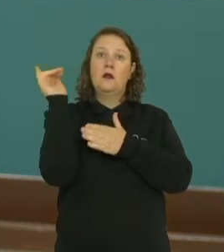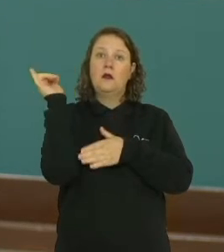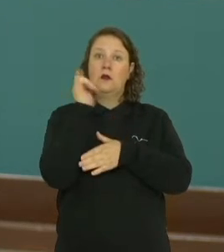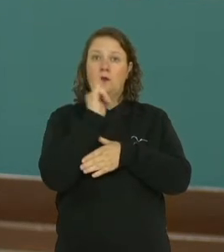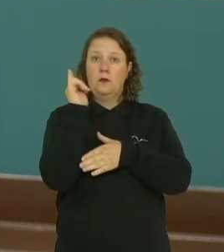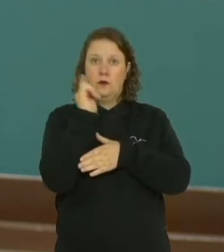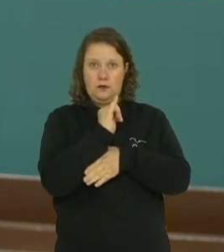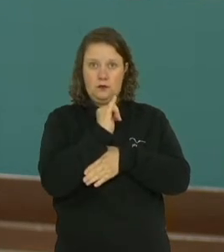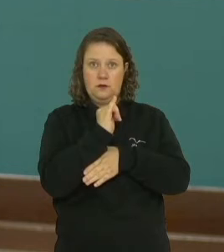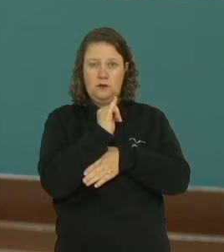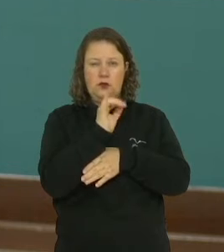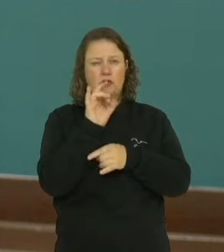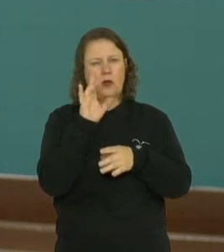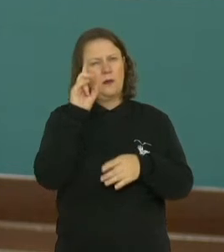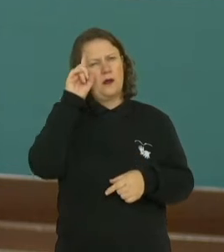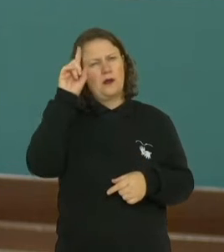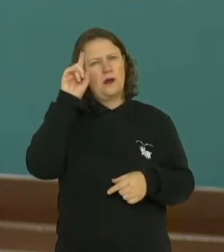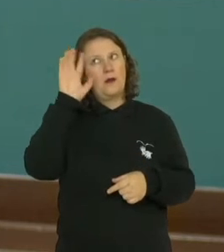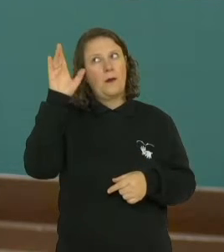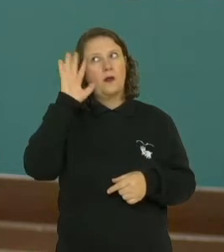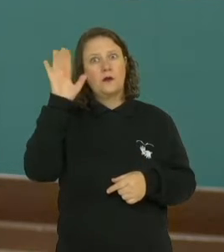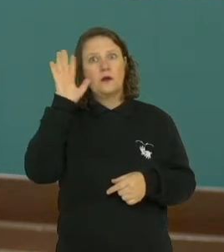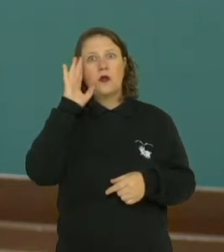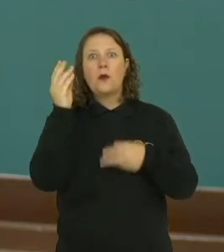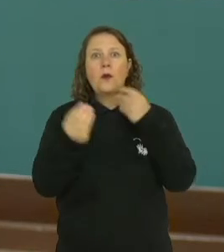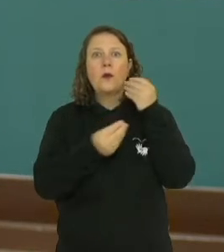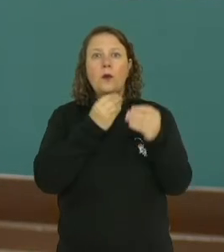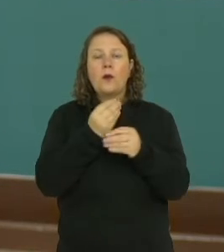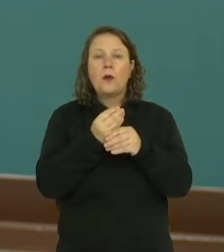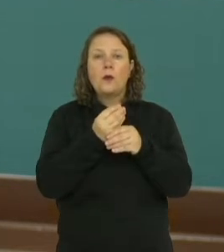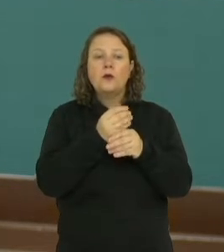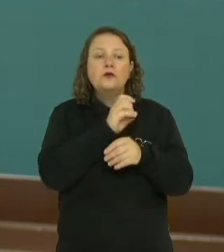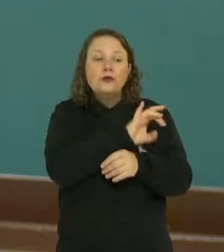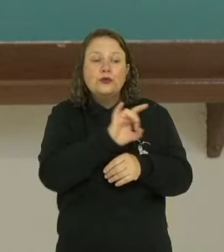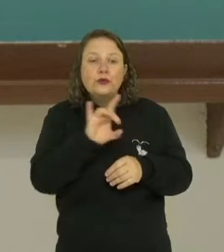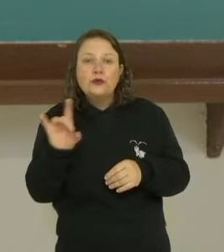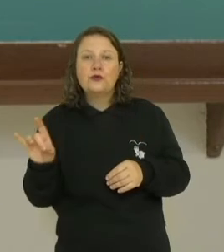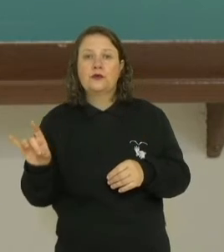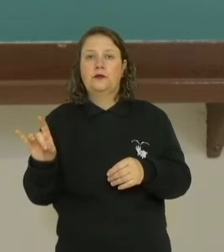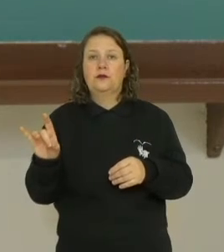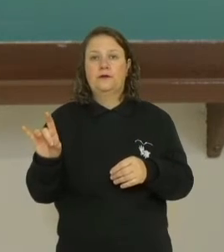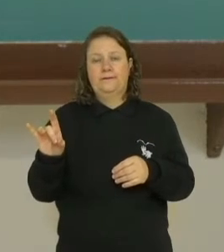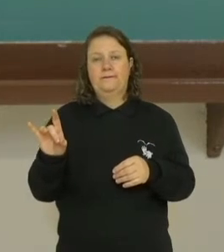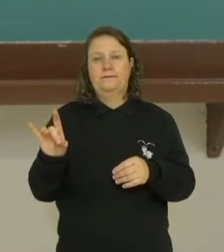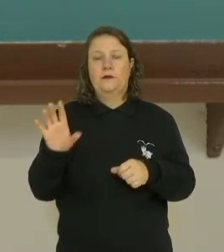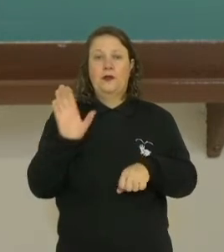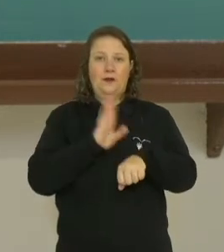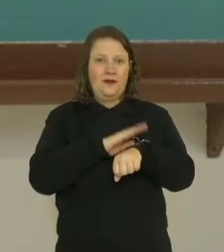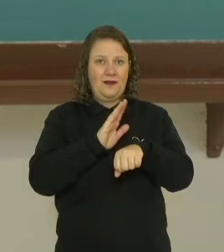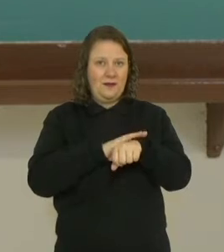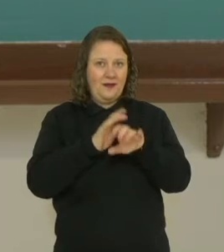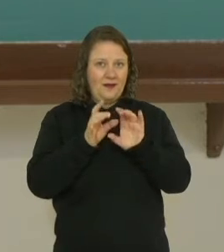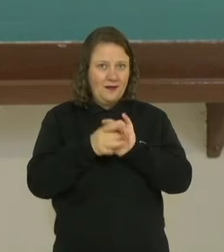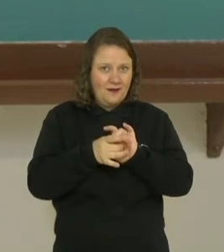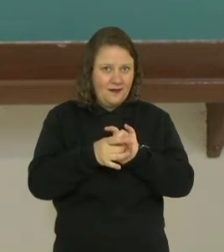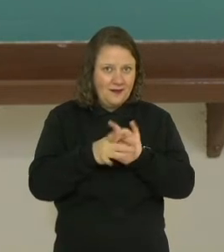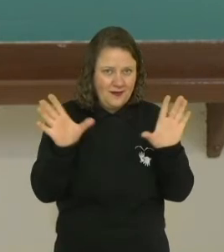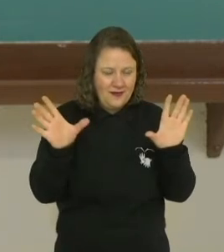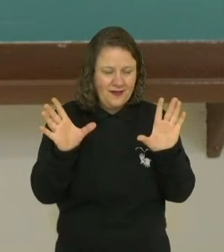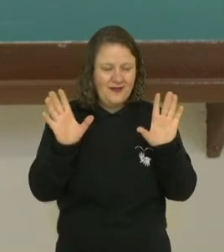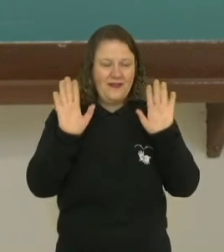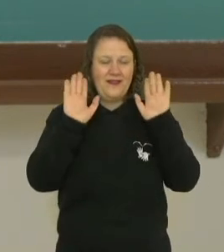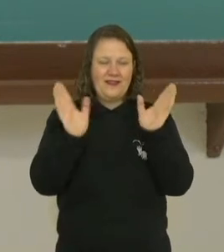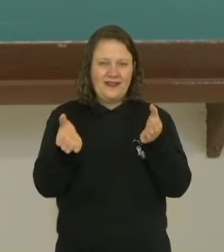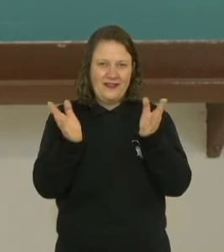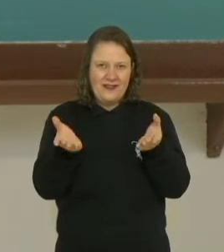imposto. Né? Para você ter uma ideia aí de como que funciona essa cobrança no nosso dia a dia. Então, agora eu vou dar um tempinho para você executar esse